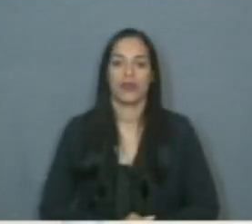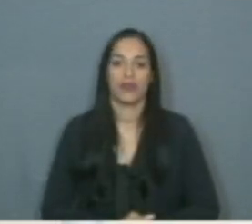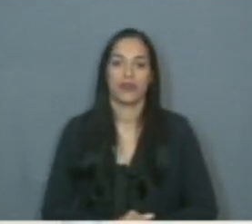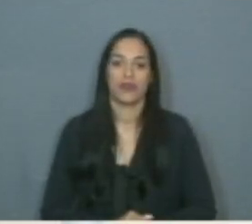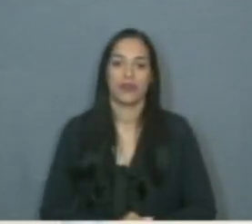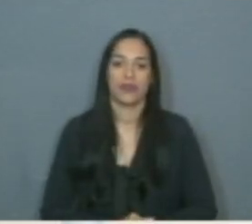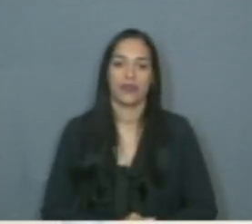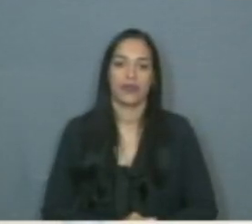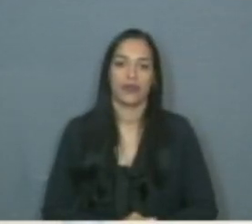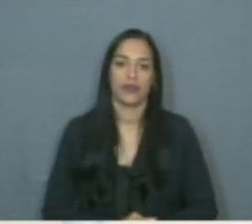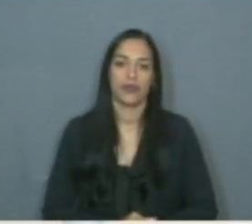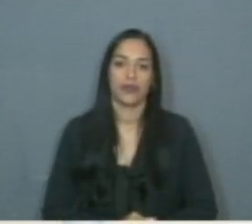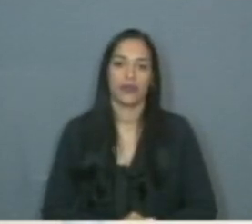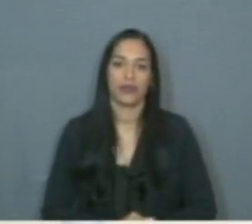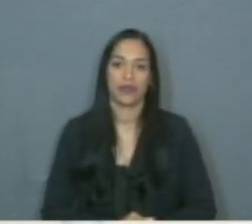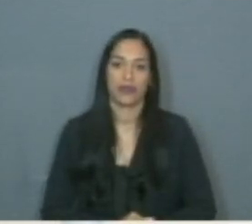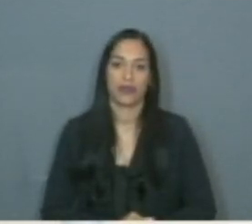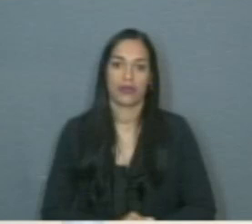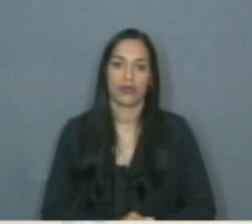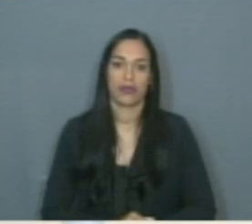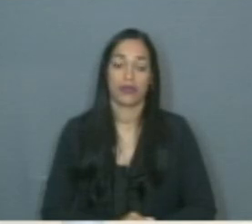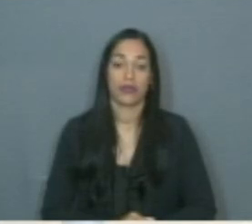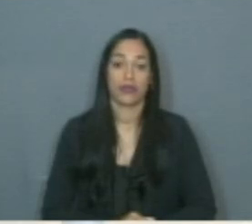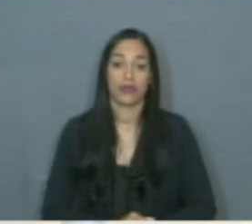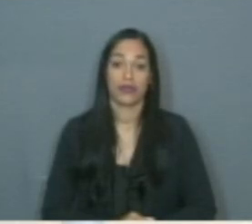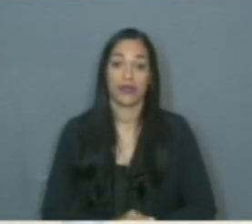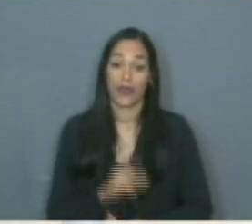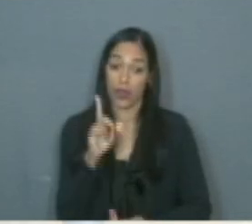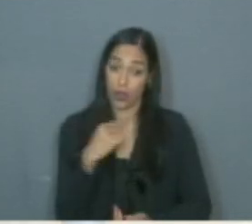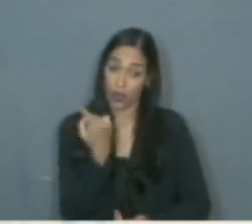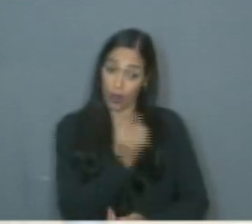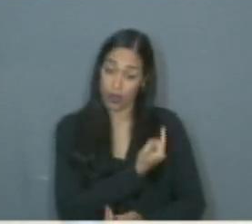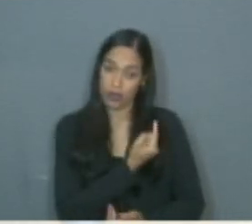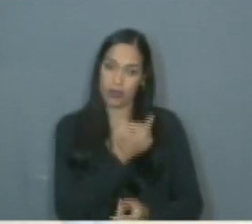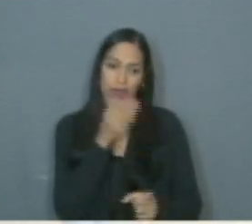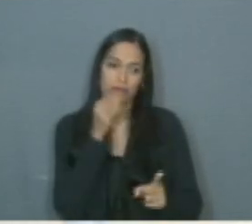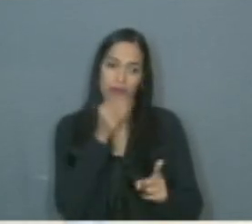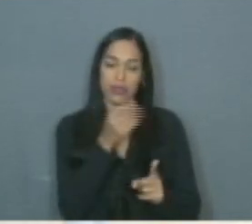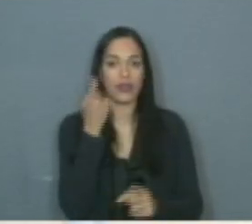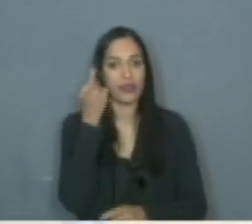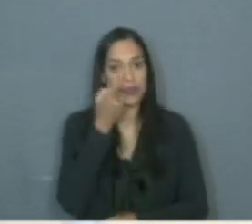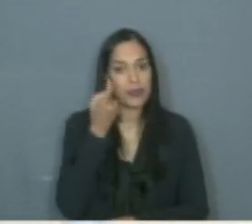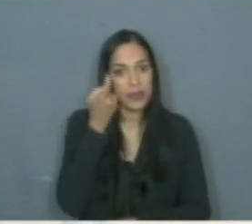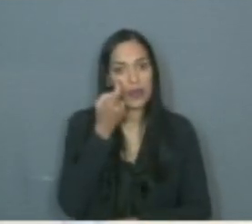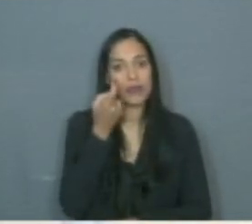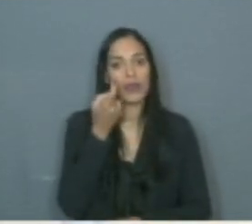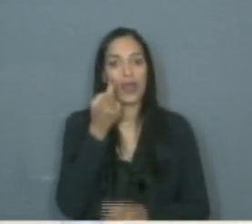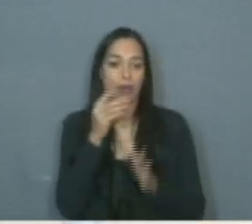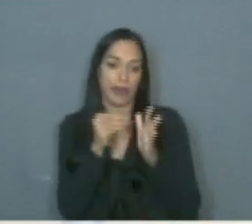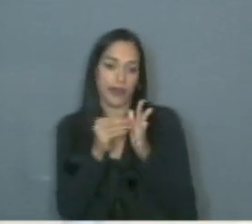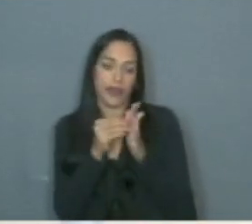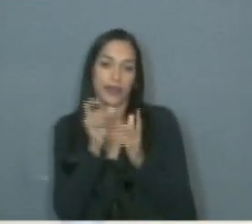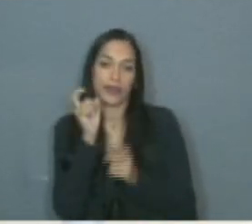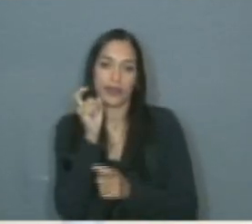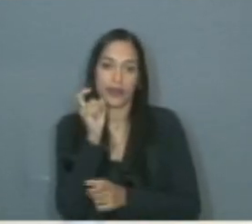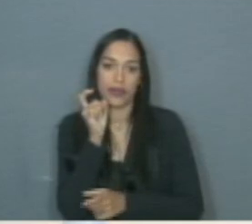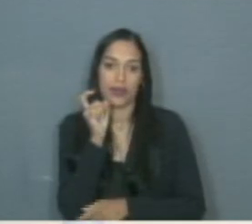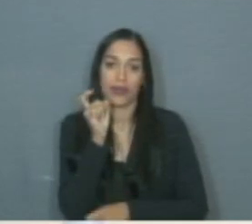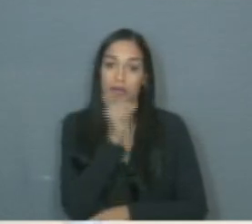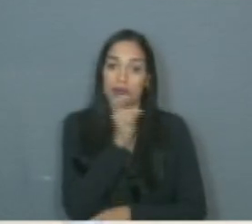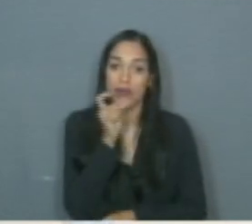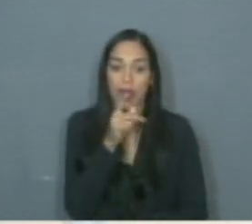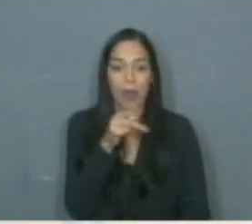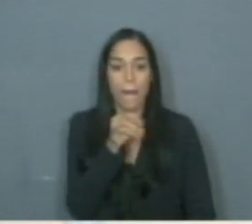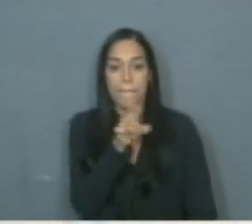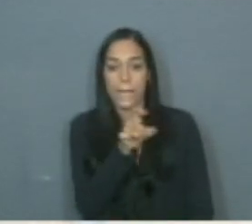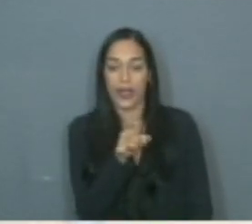E a gente tem que se manter muito preocupado quando inverdades são ditas, como, por exemplo, ontem foi dito que o PIX